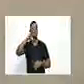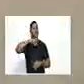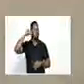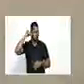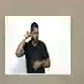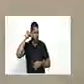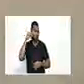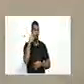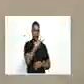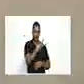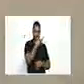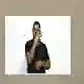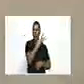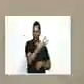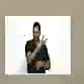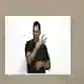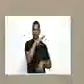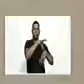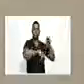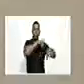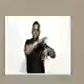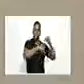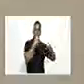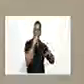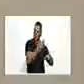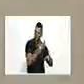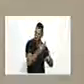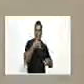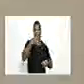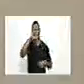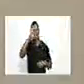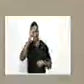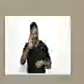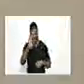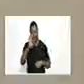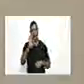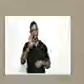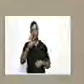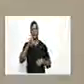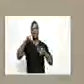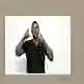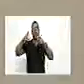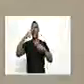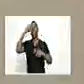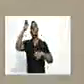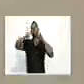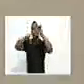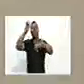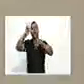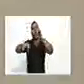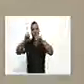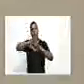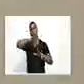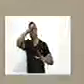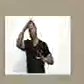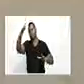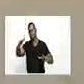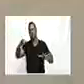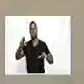34 encontram-se na coleta 10 encontram no aterro sanitário e